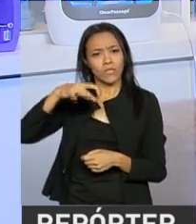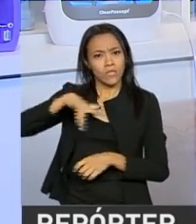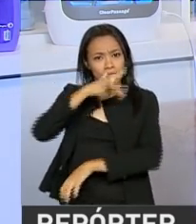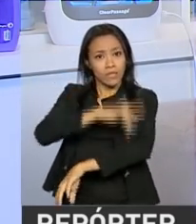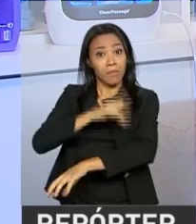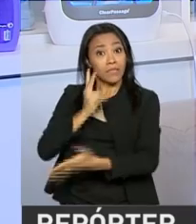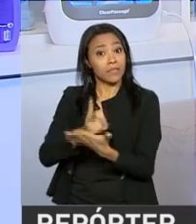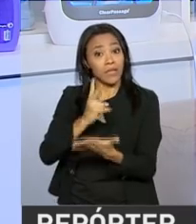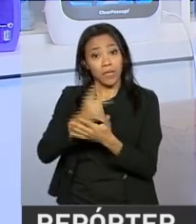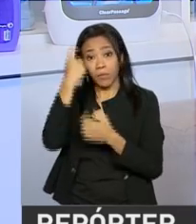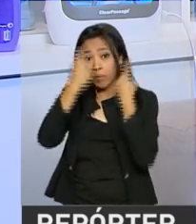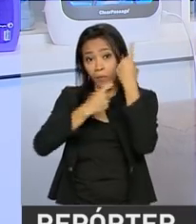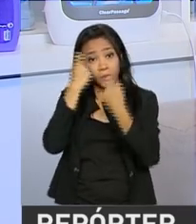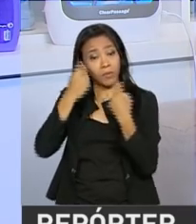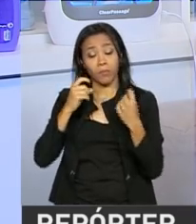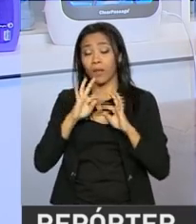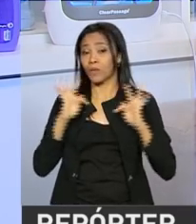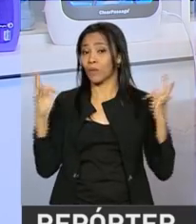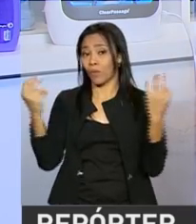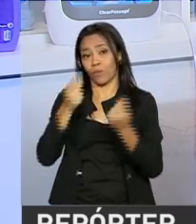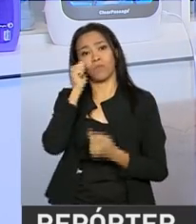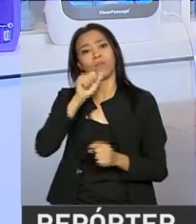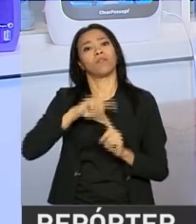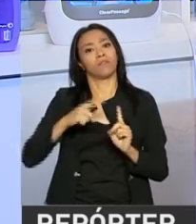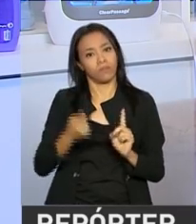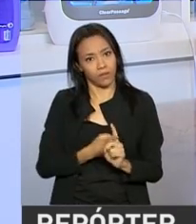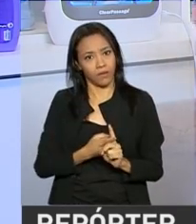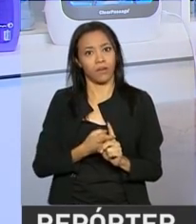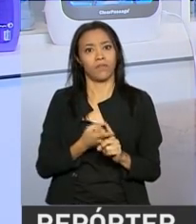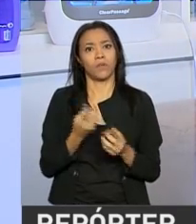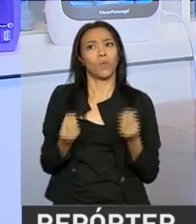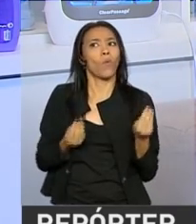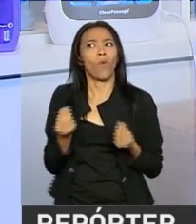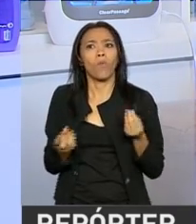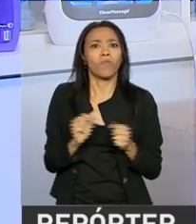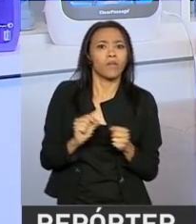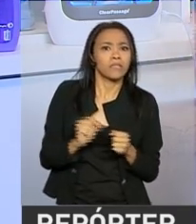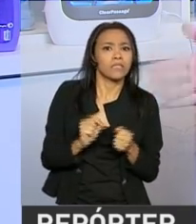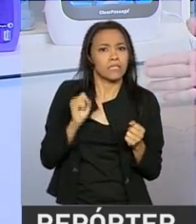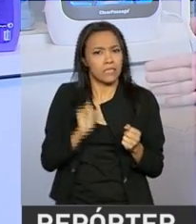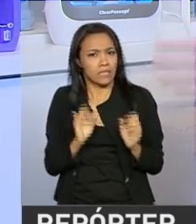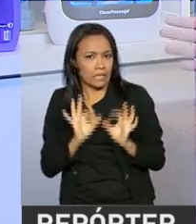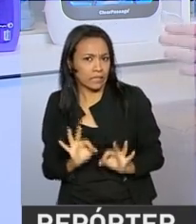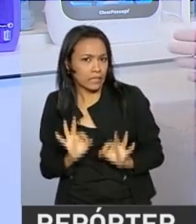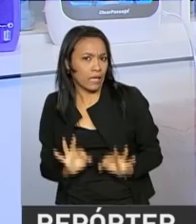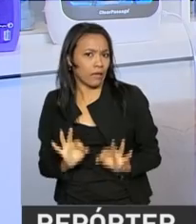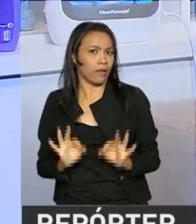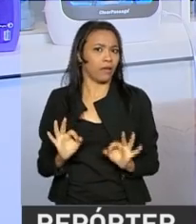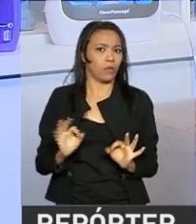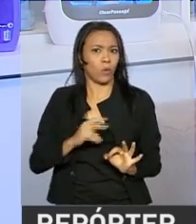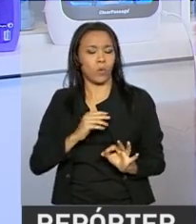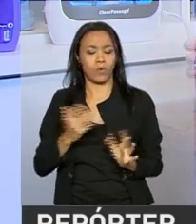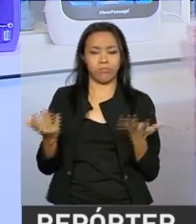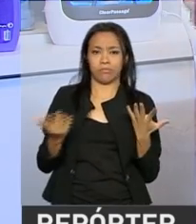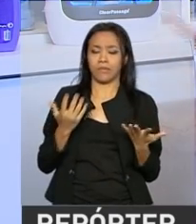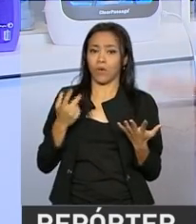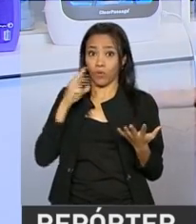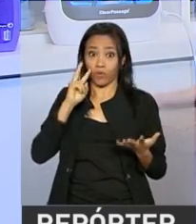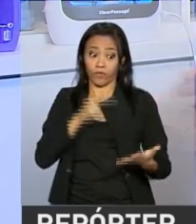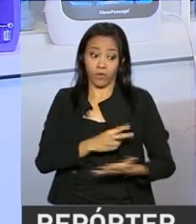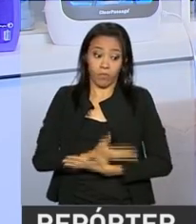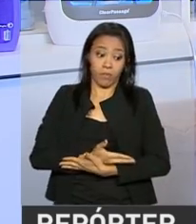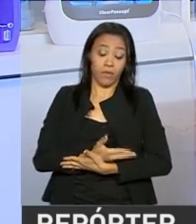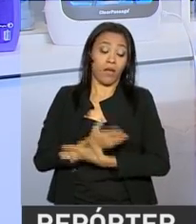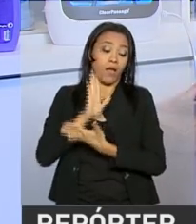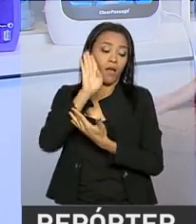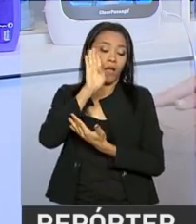preocupação diária acho que para toda grávida hoje em dia o que que fazer para ver se a gente tá fazendo as coisas certas e cada vez que a gente vê o bebê que vê tá tudo